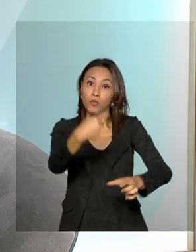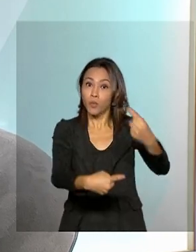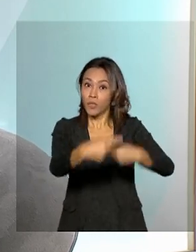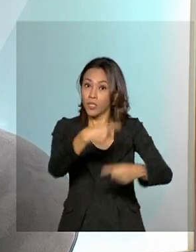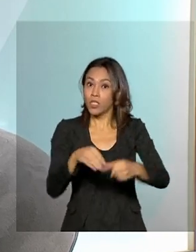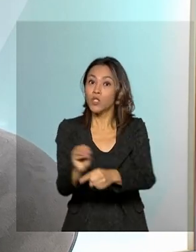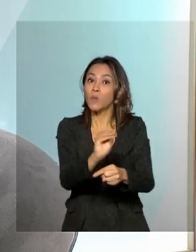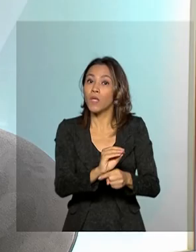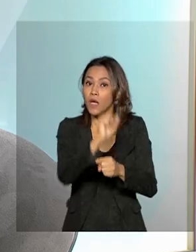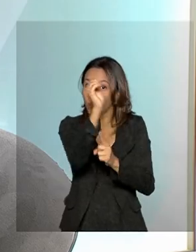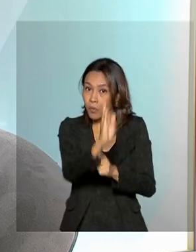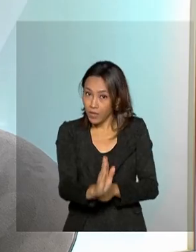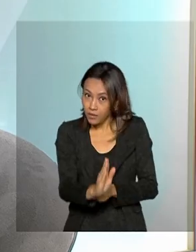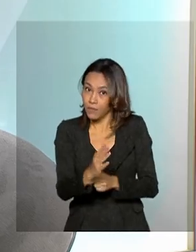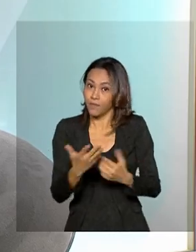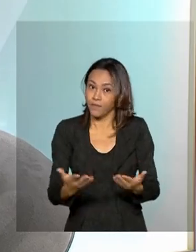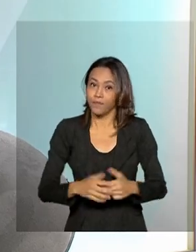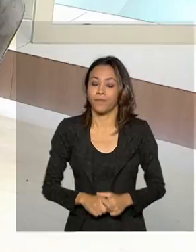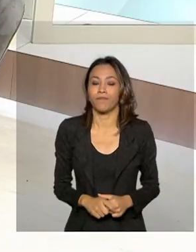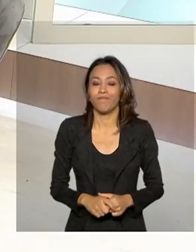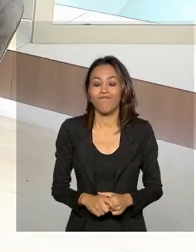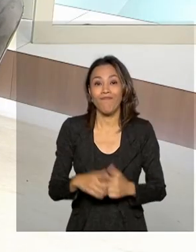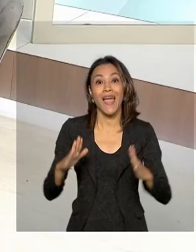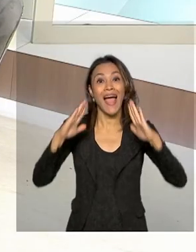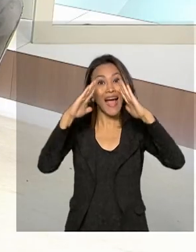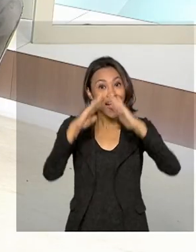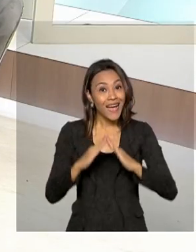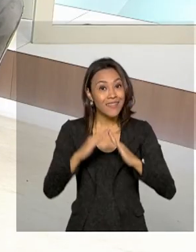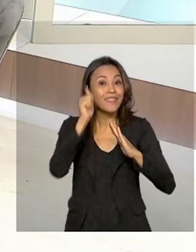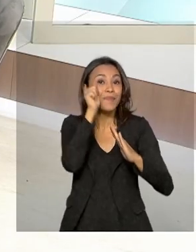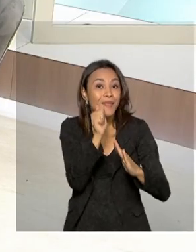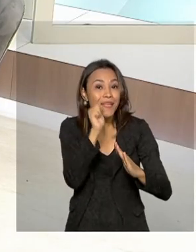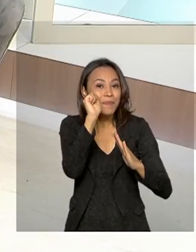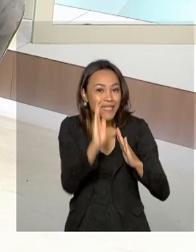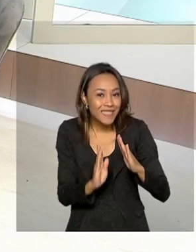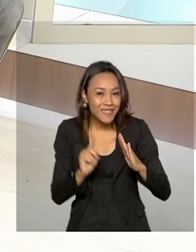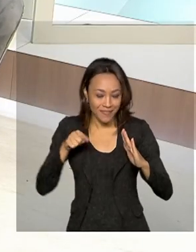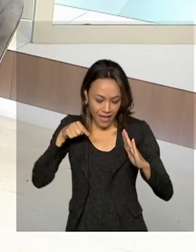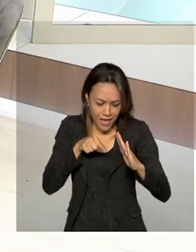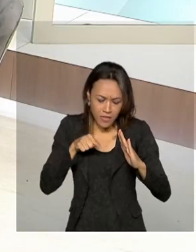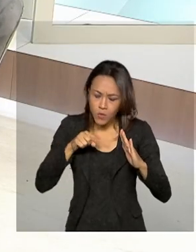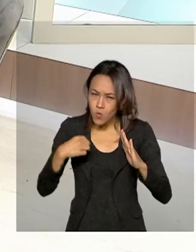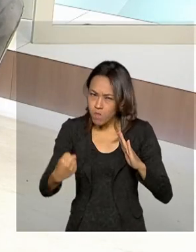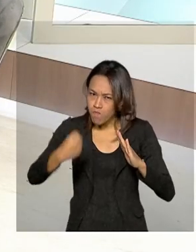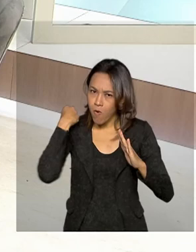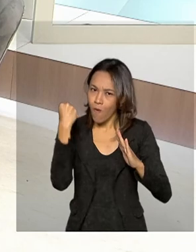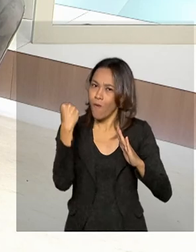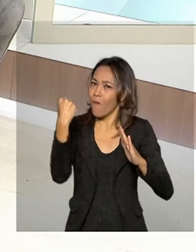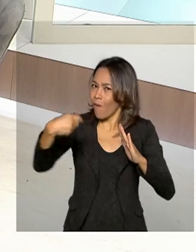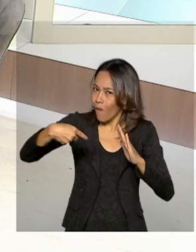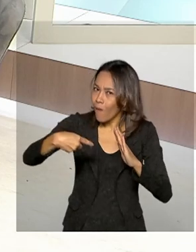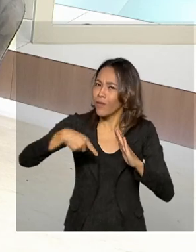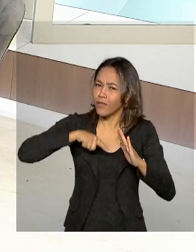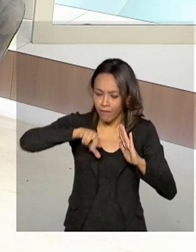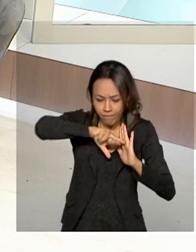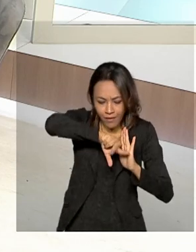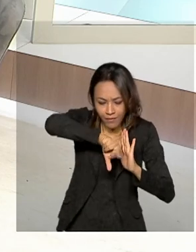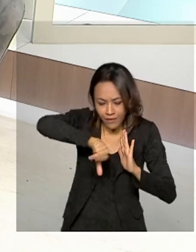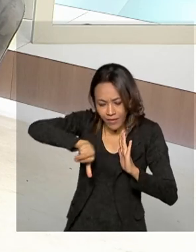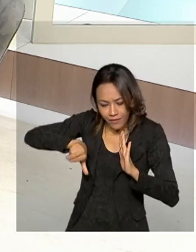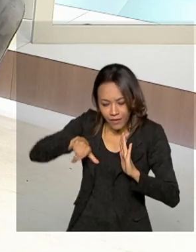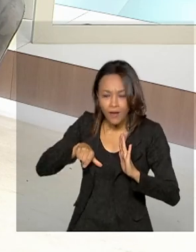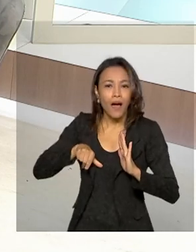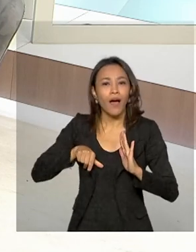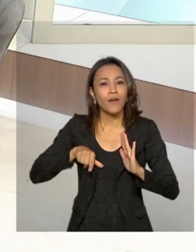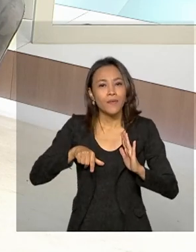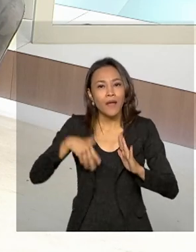no Brasil. Mas a gente tem que enfrentar. A Casa da Mulher brasileira é um instrumento poderoso. Nós temos inúmeras ações que nós